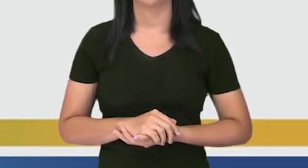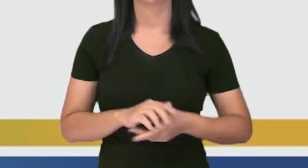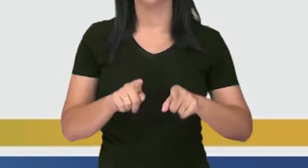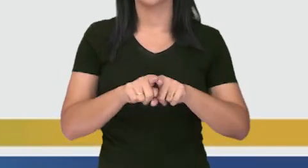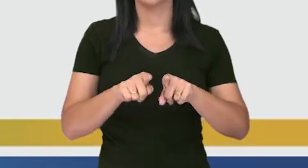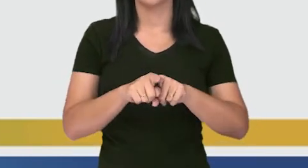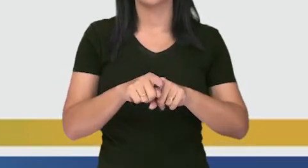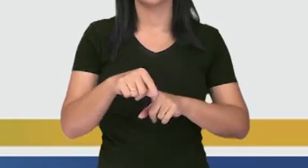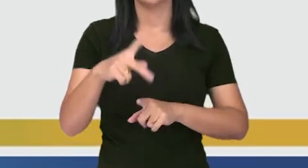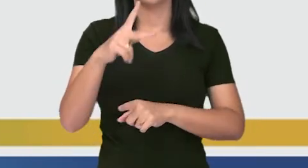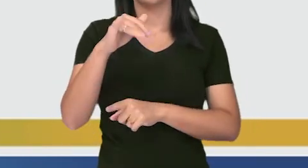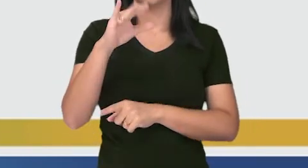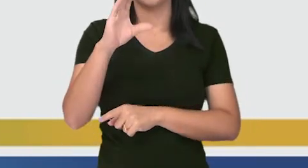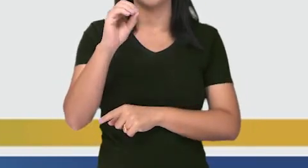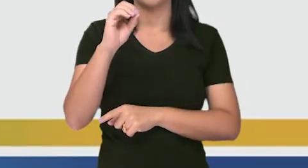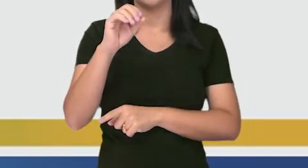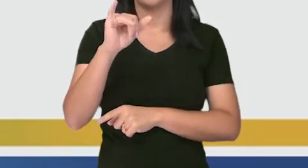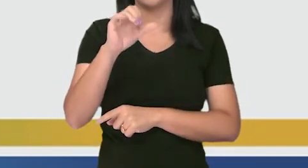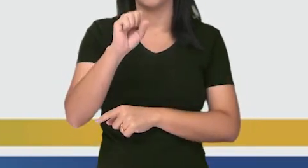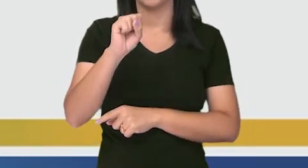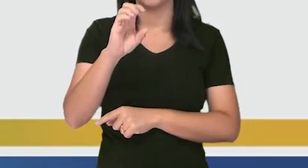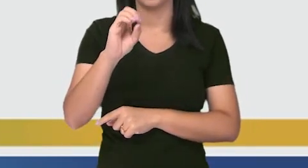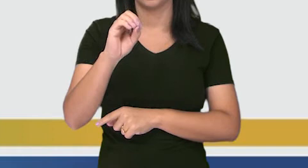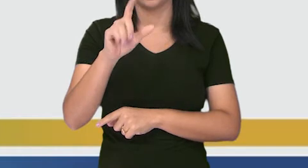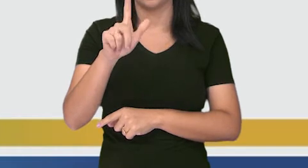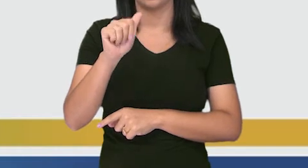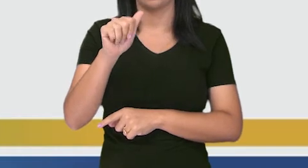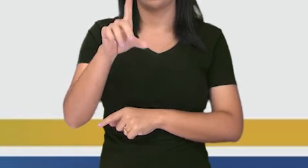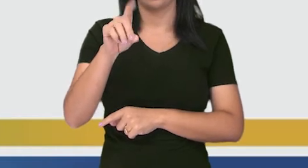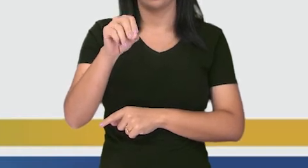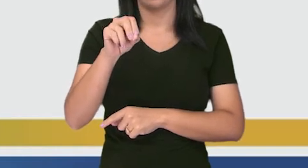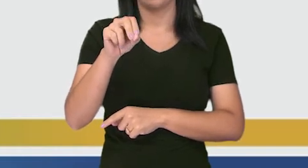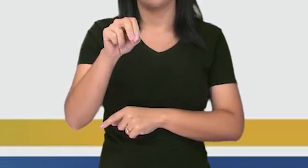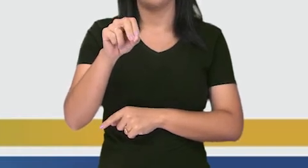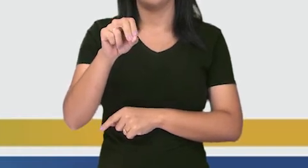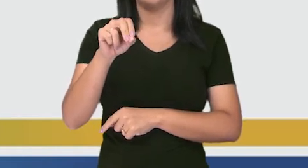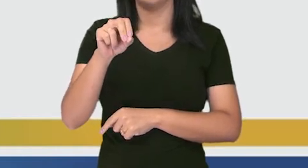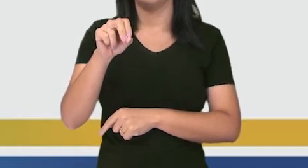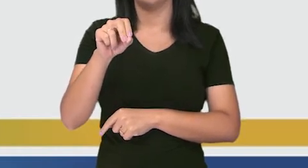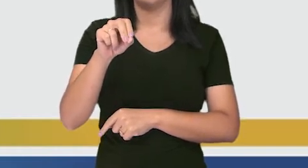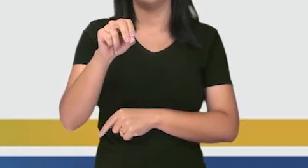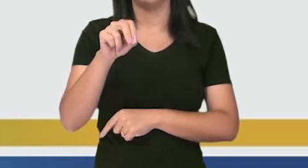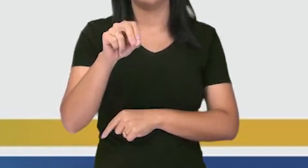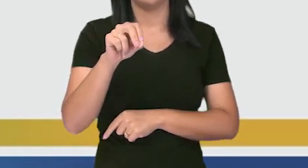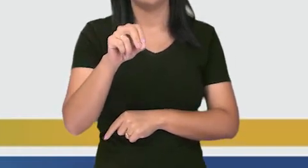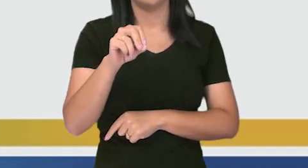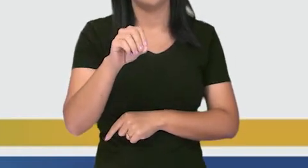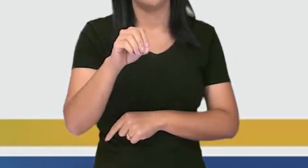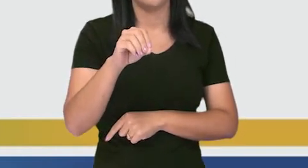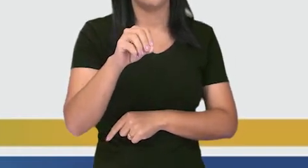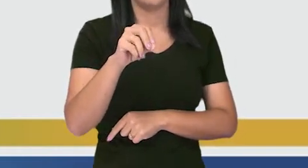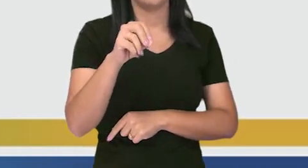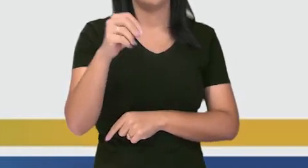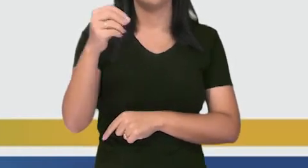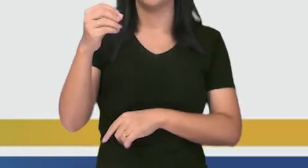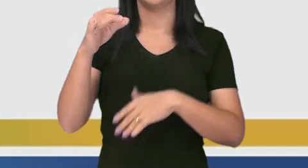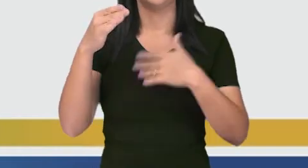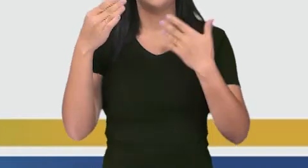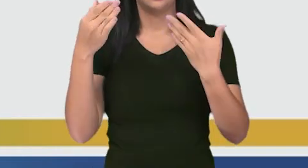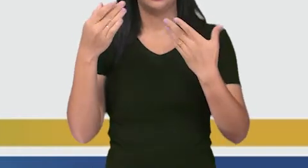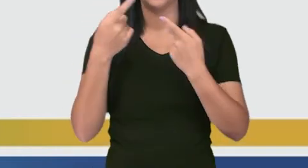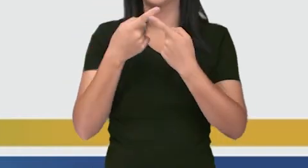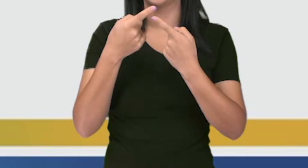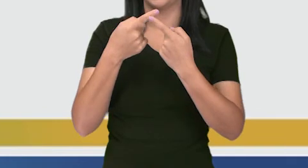Oi e esse com pique solado histograma de ilha isolada Ah tá